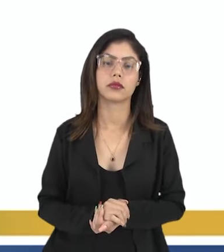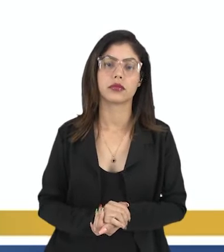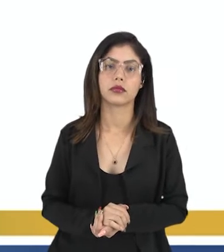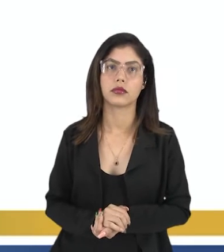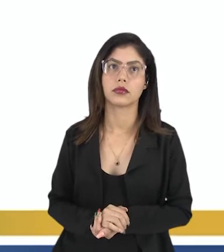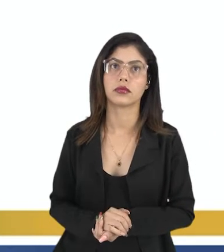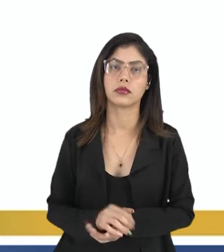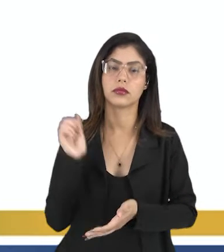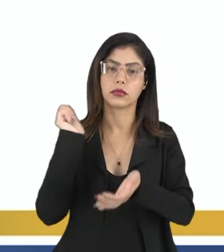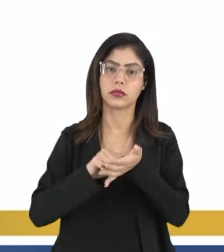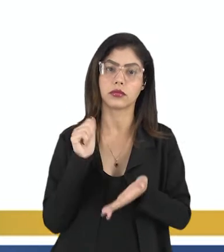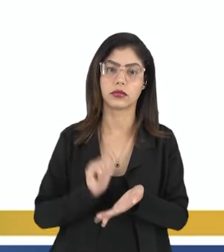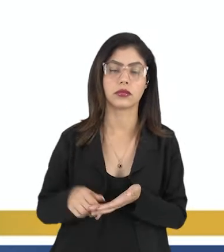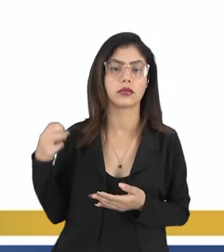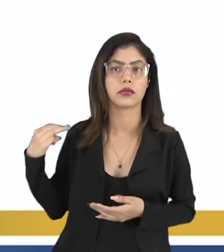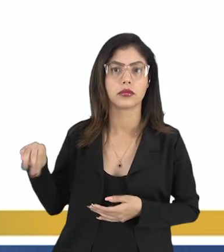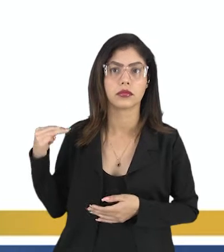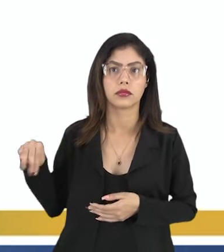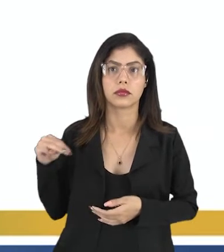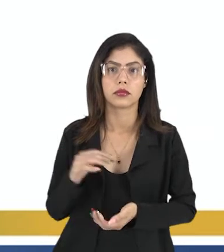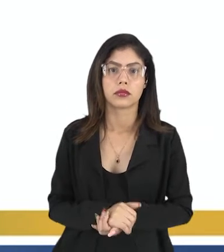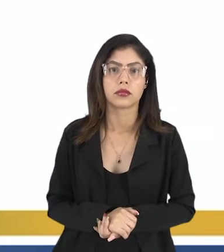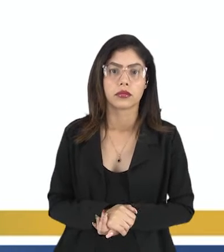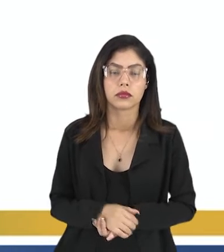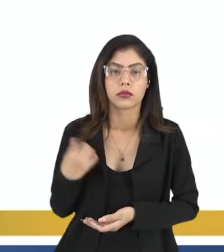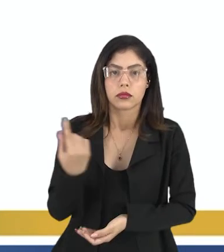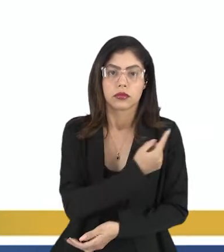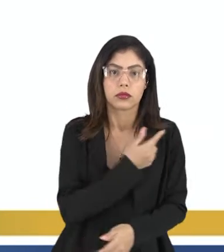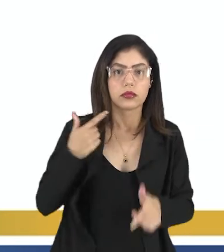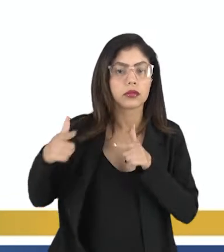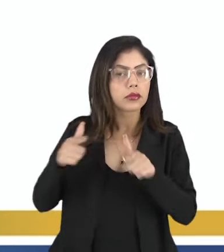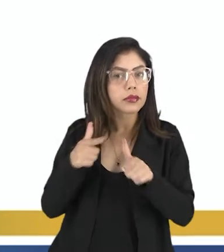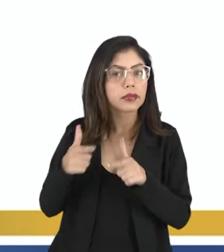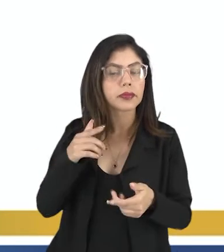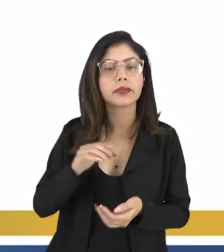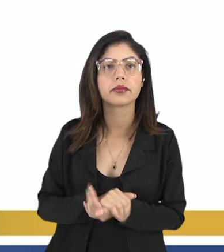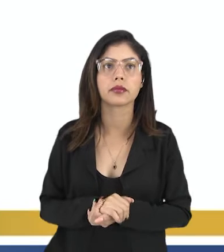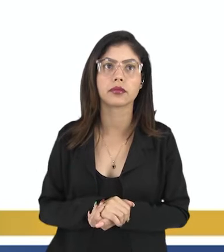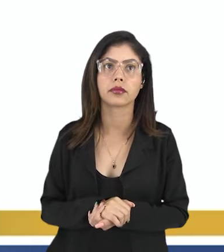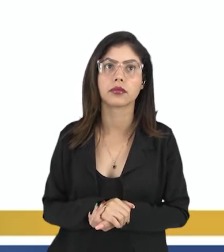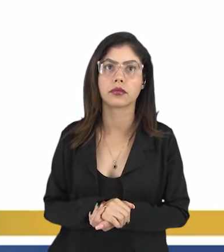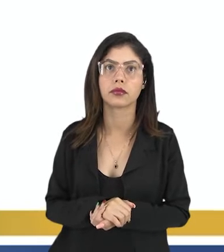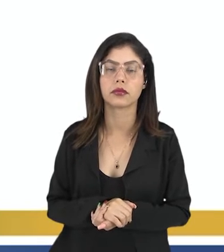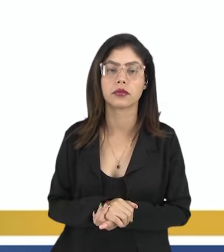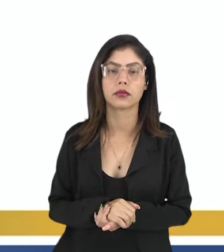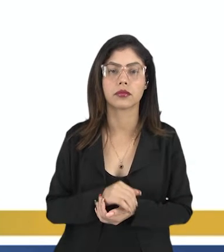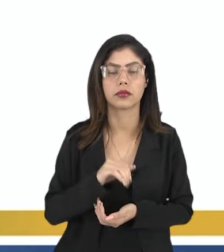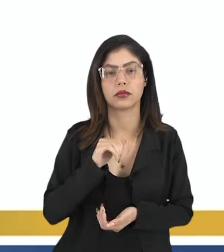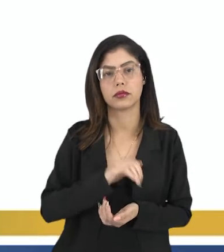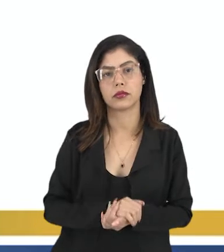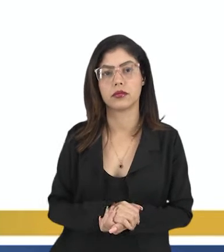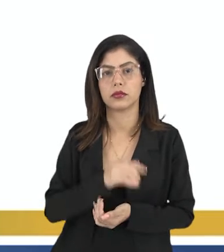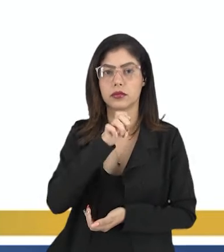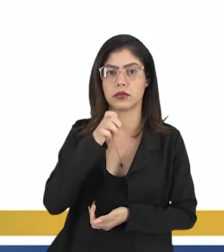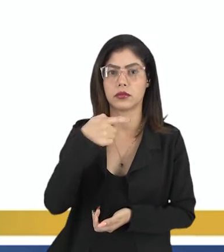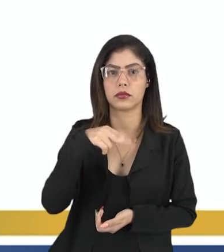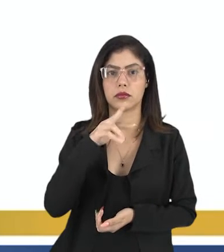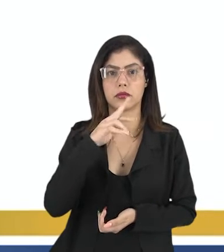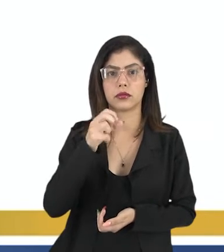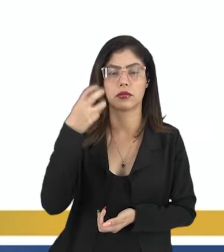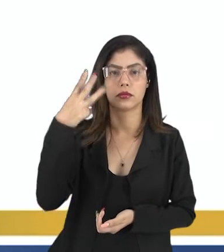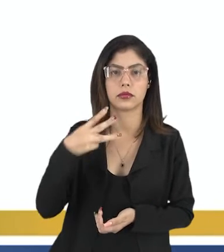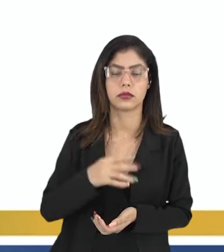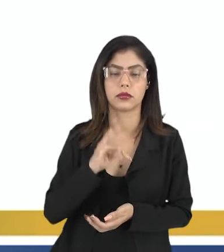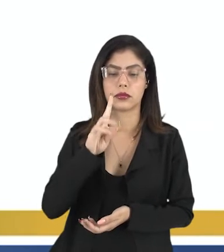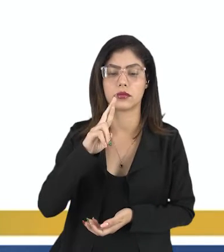como é descrito na matemática, nós vamos trabalhar o enésimo termo. Então, veja só,